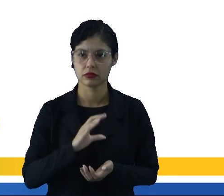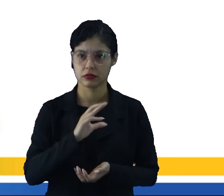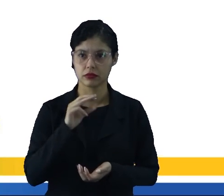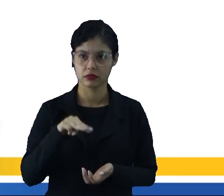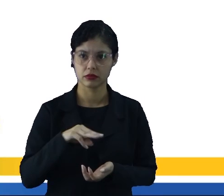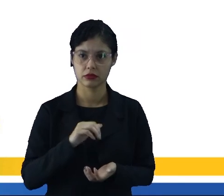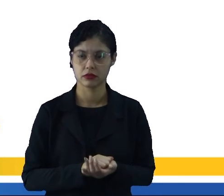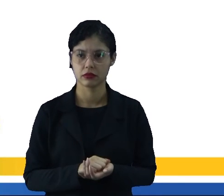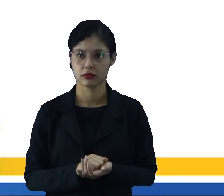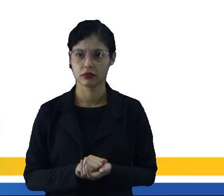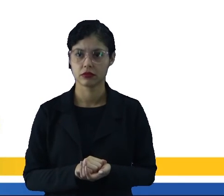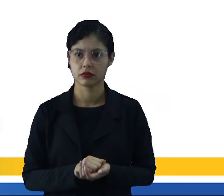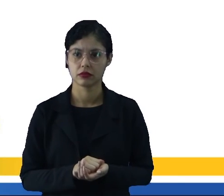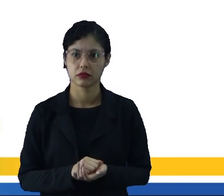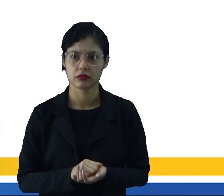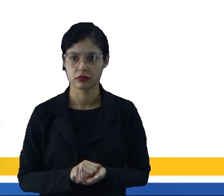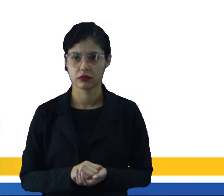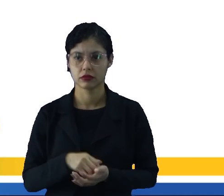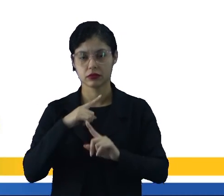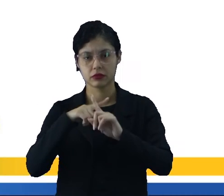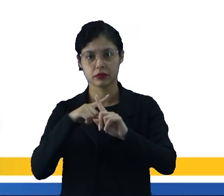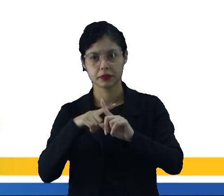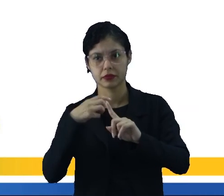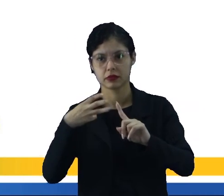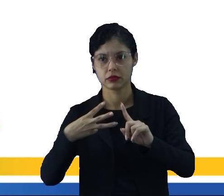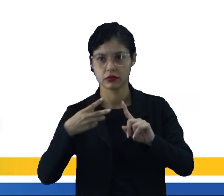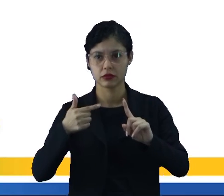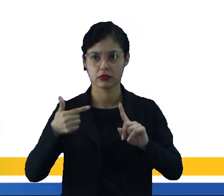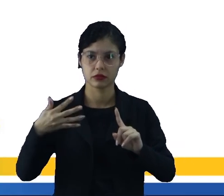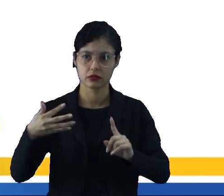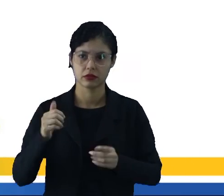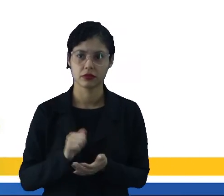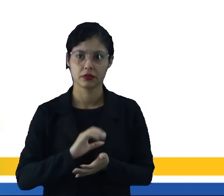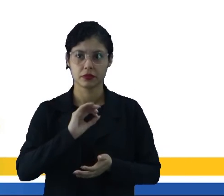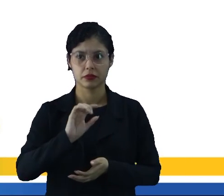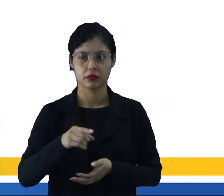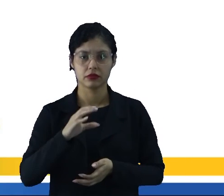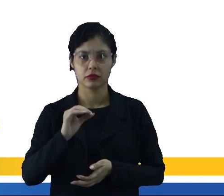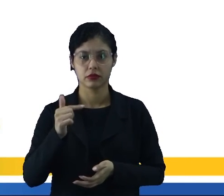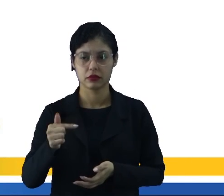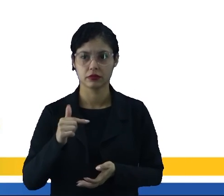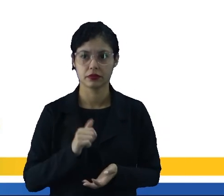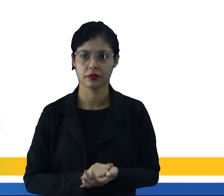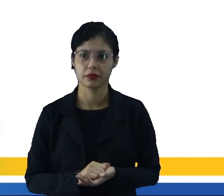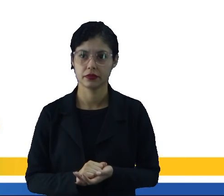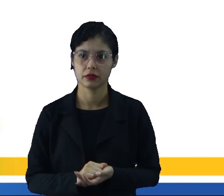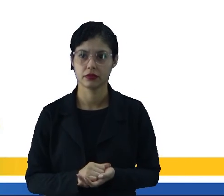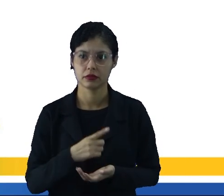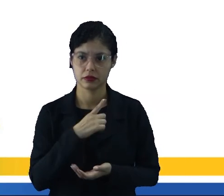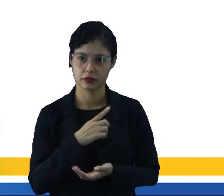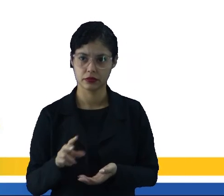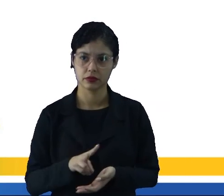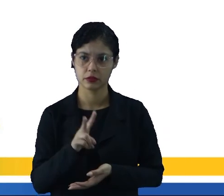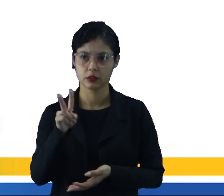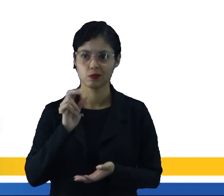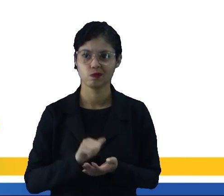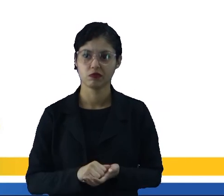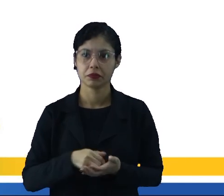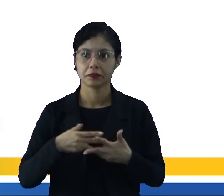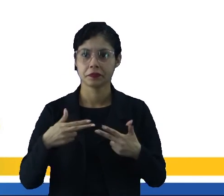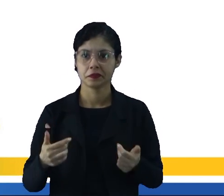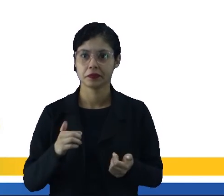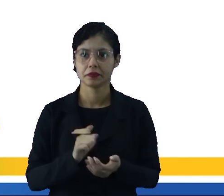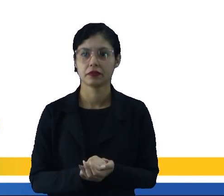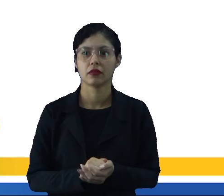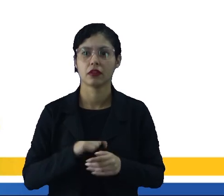cm². então ao multiplicar 314 por 0,07 teremos o valor de um